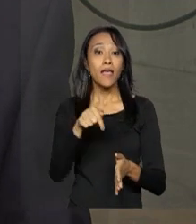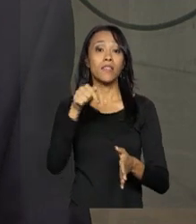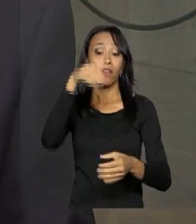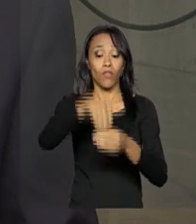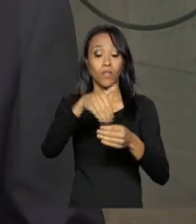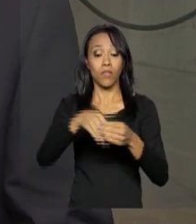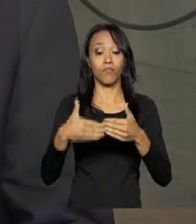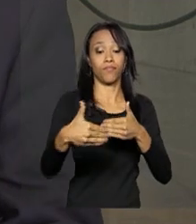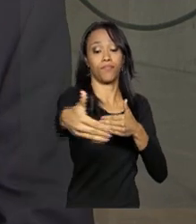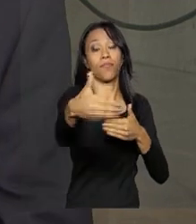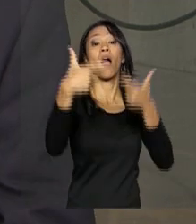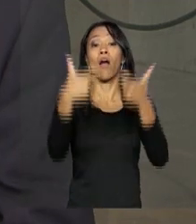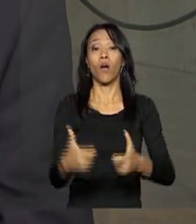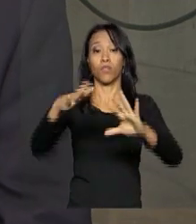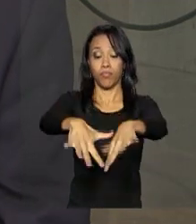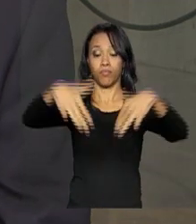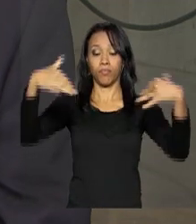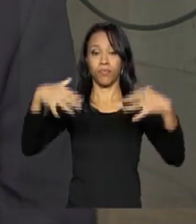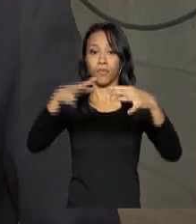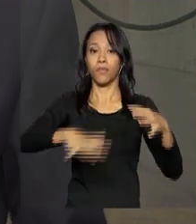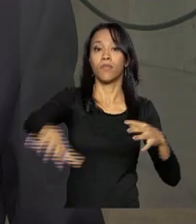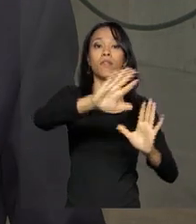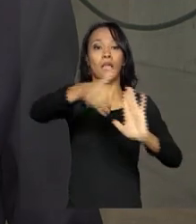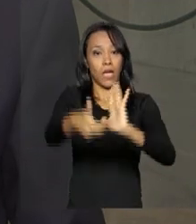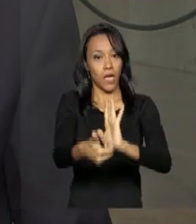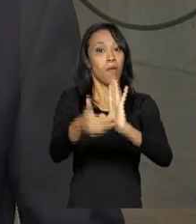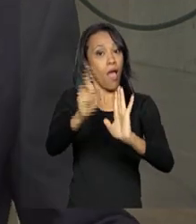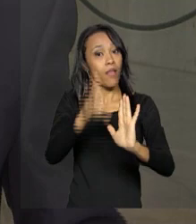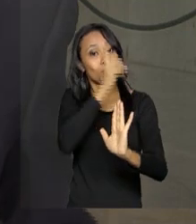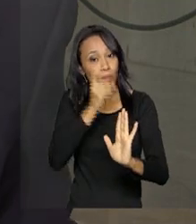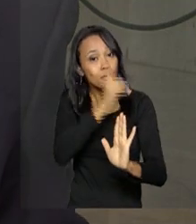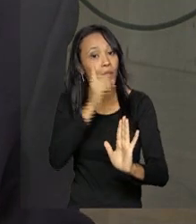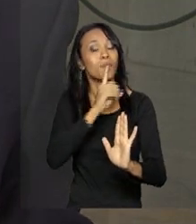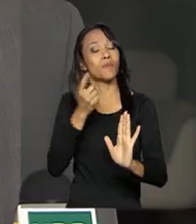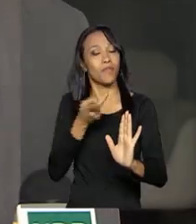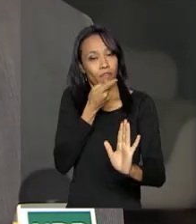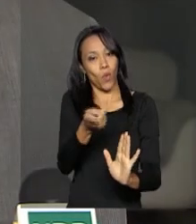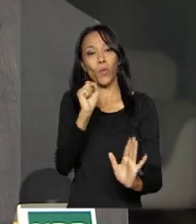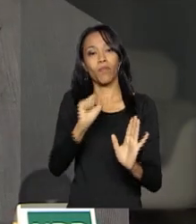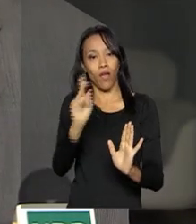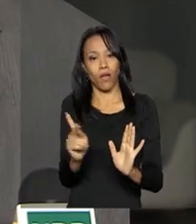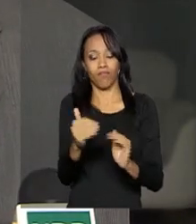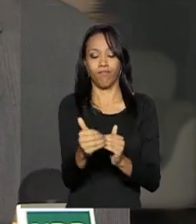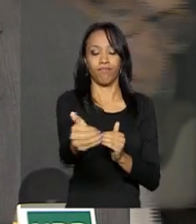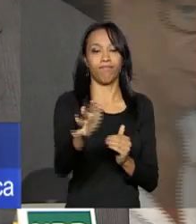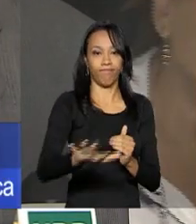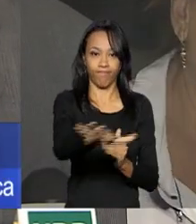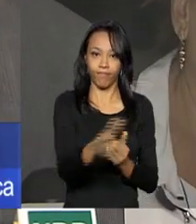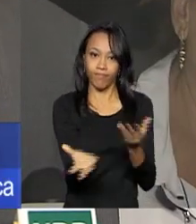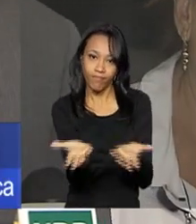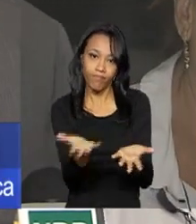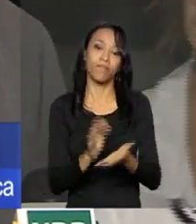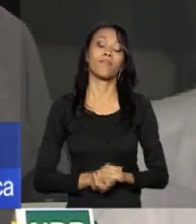da câmara deve ser no próximo domingo e o ministro comentou a expectativa do governo para esta votação o resultado eh